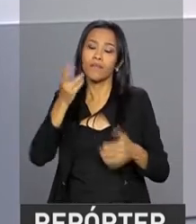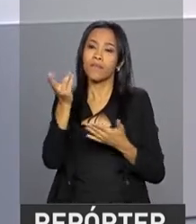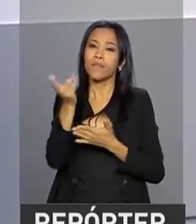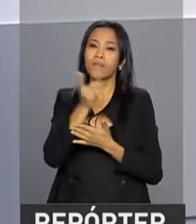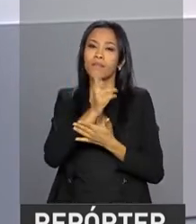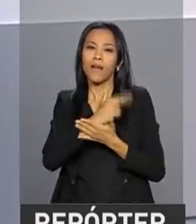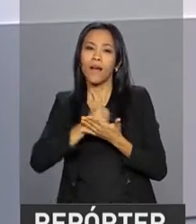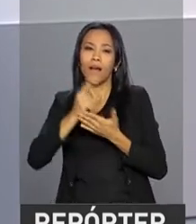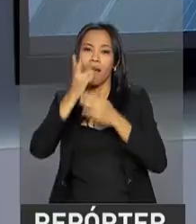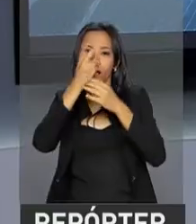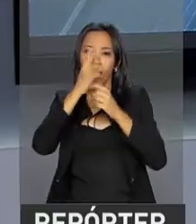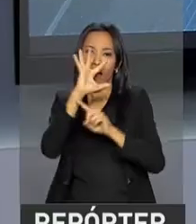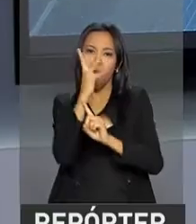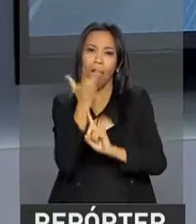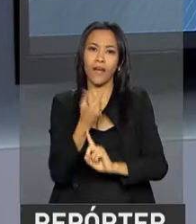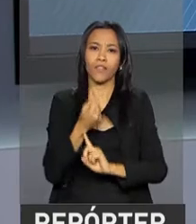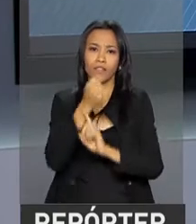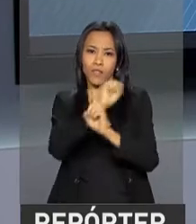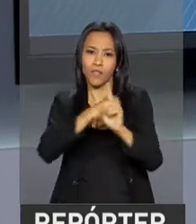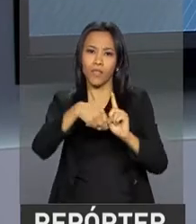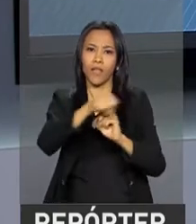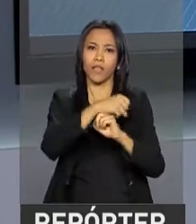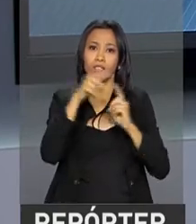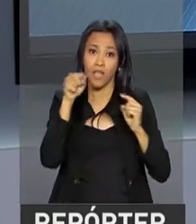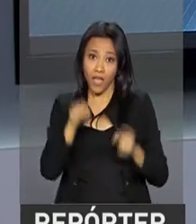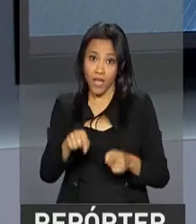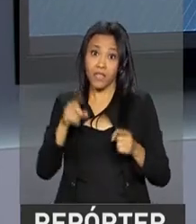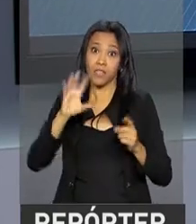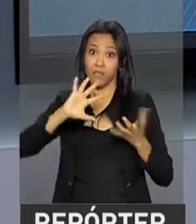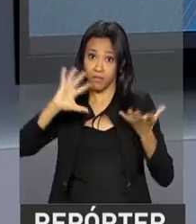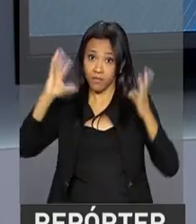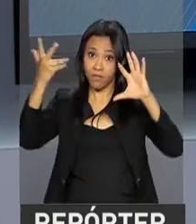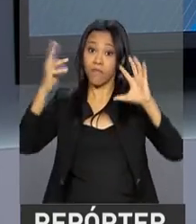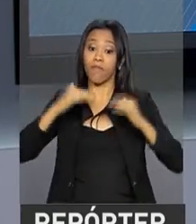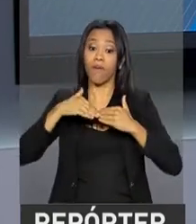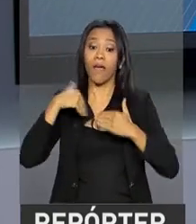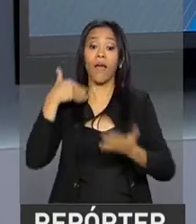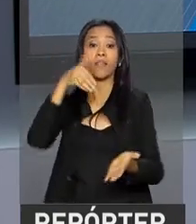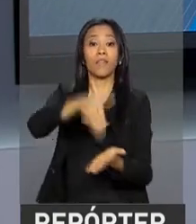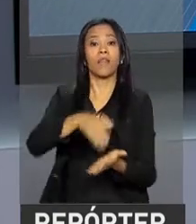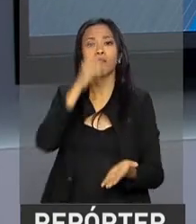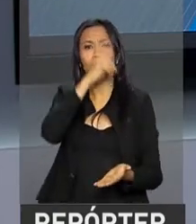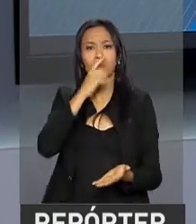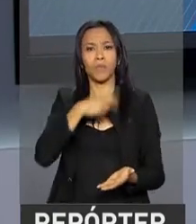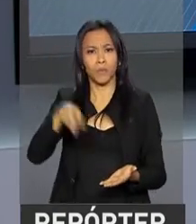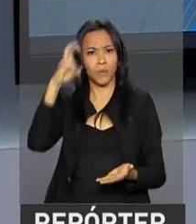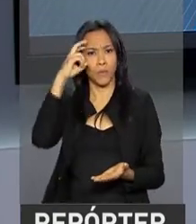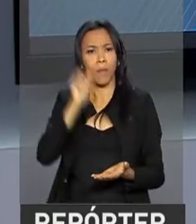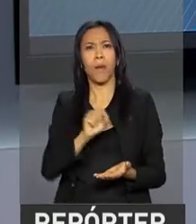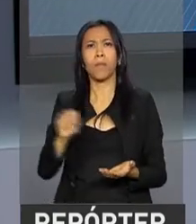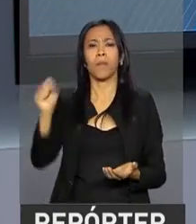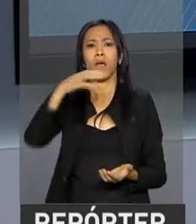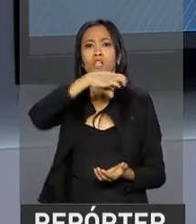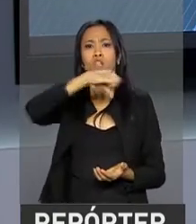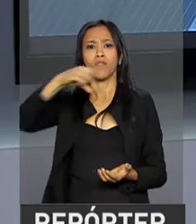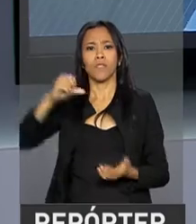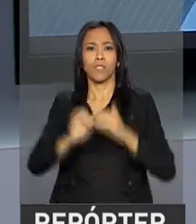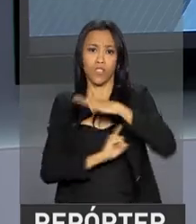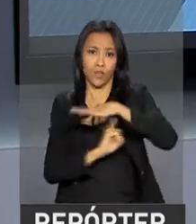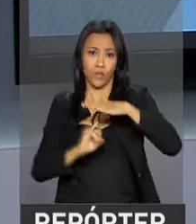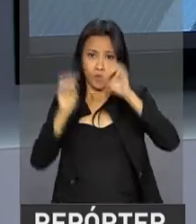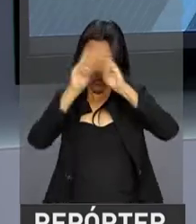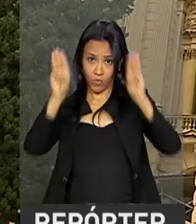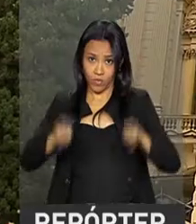e sociedade. Essa primavera cultural vai até domingo em mais de 900 instituições em todo o